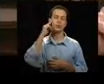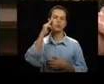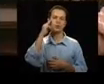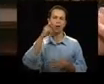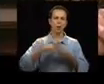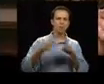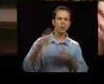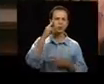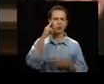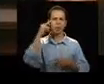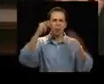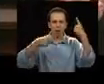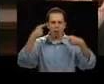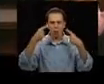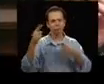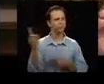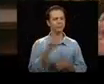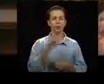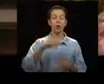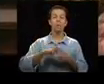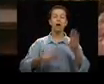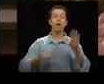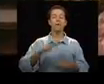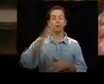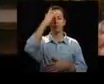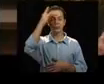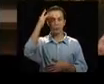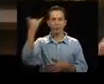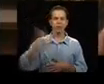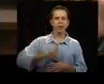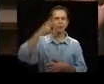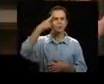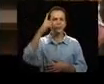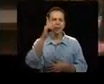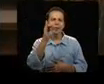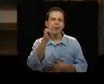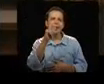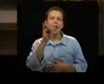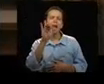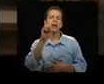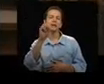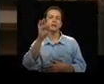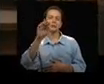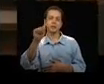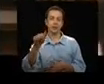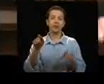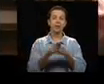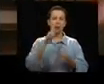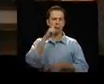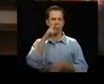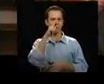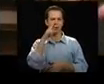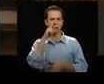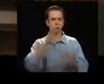mas não um sonhador maluco. Mas há pessoas que me consideram um idealista, mas um